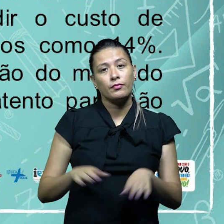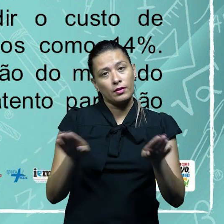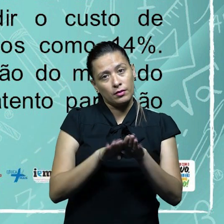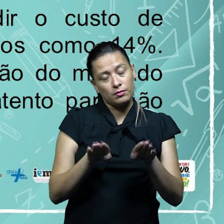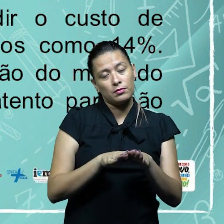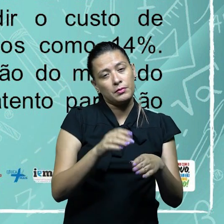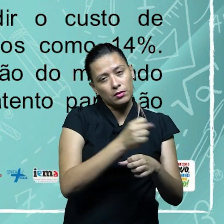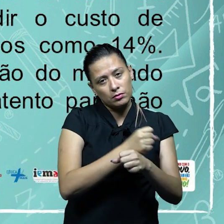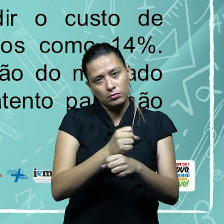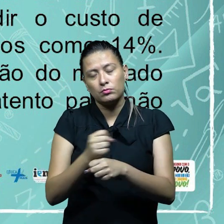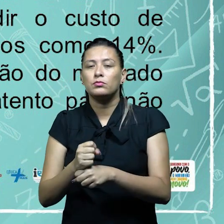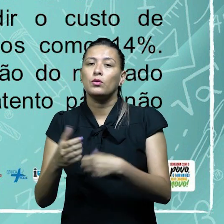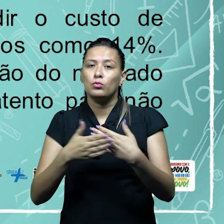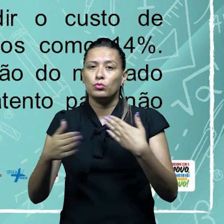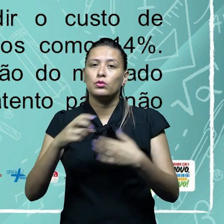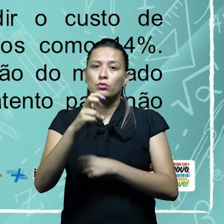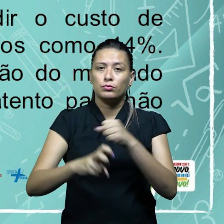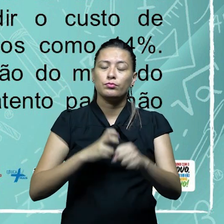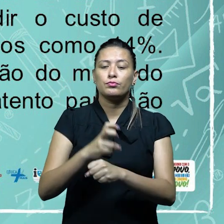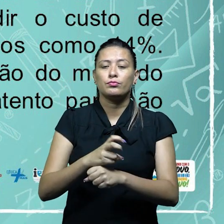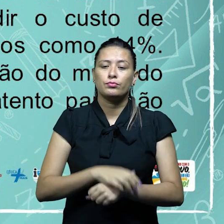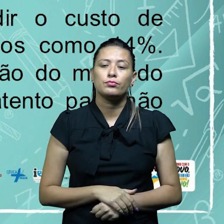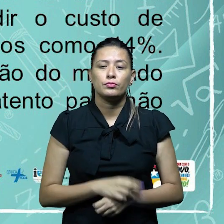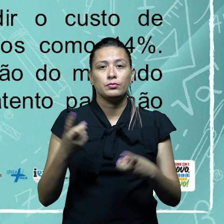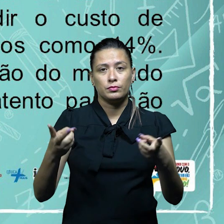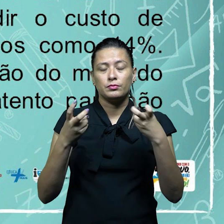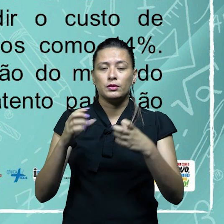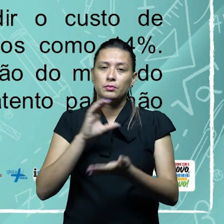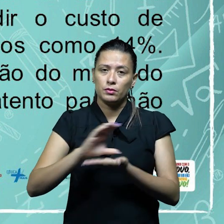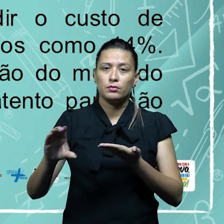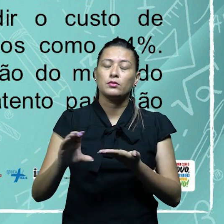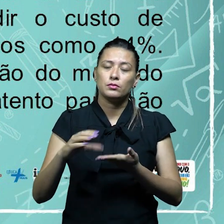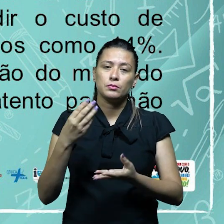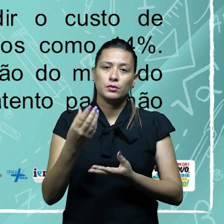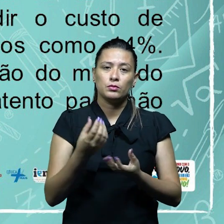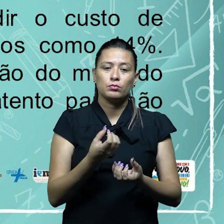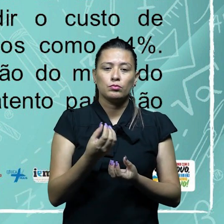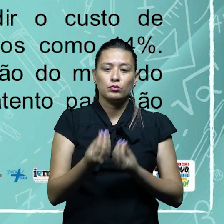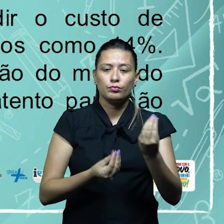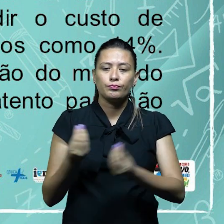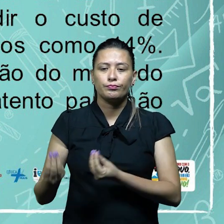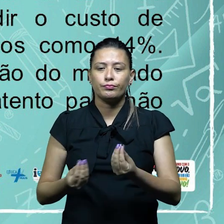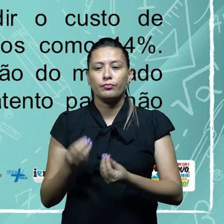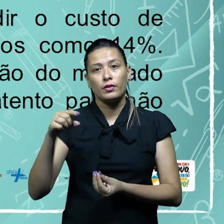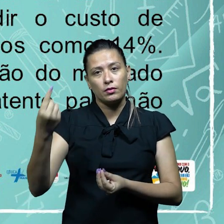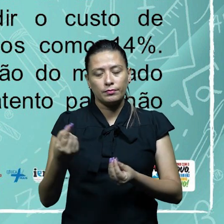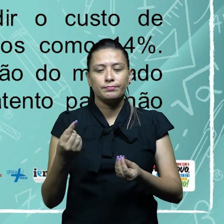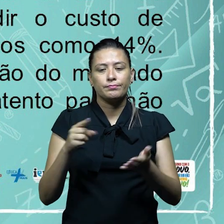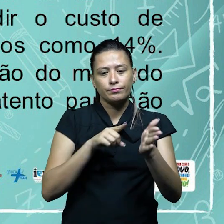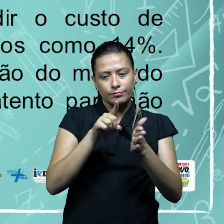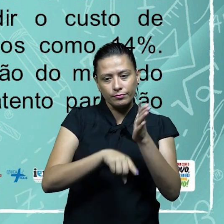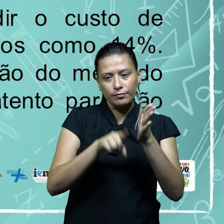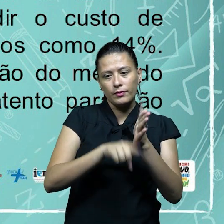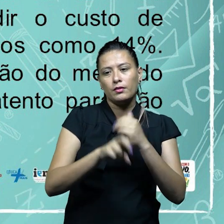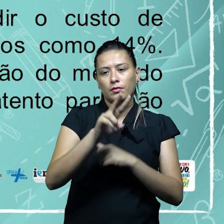e por fim nós vamos trabalhar também a taxa interna de rendimento modificado, tá? De retorno modificado, perdão. Ela